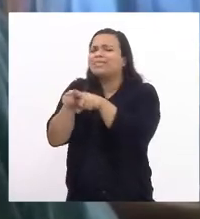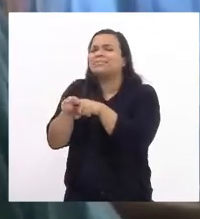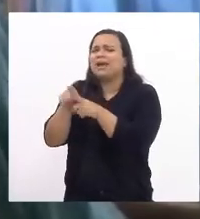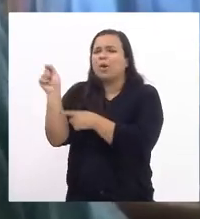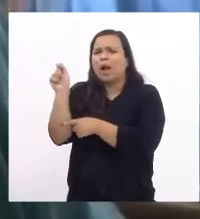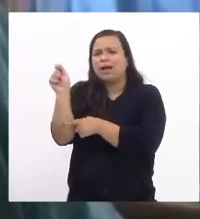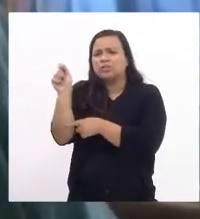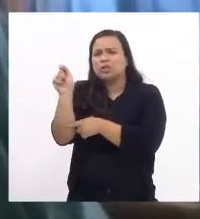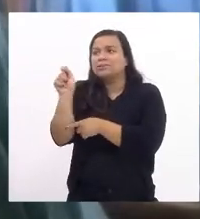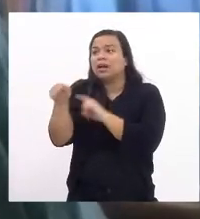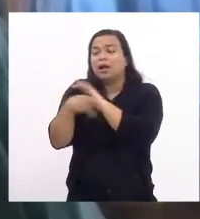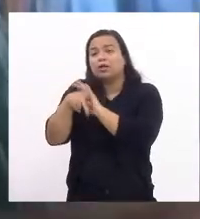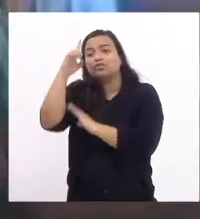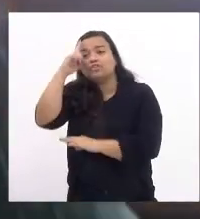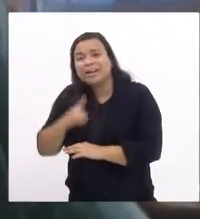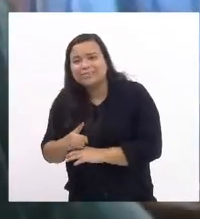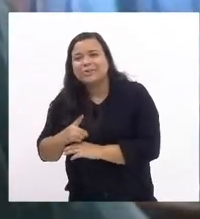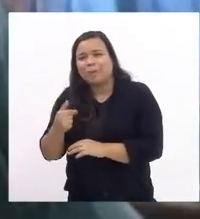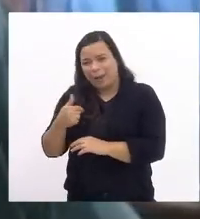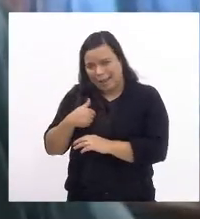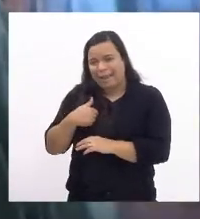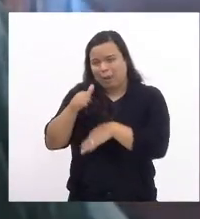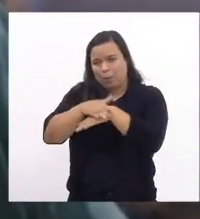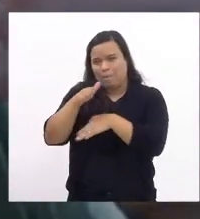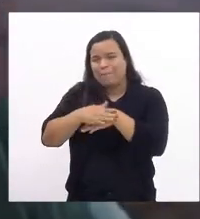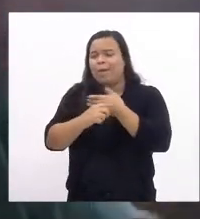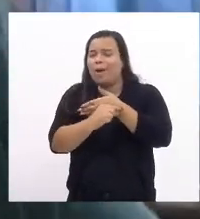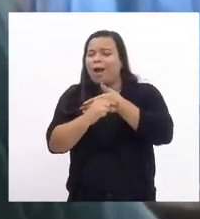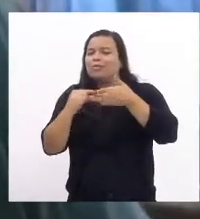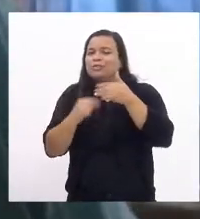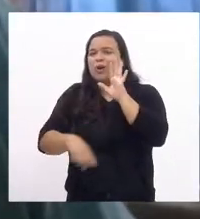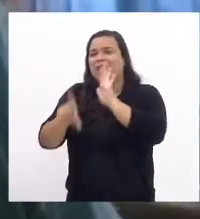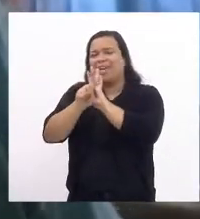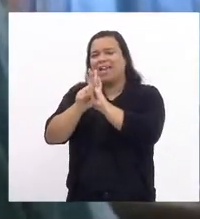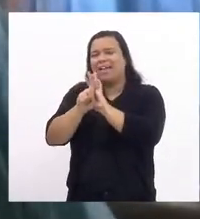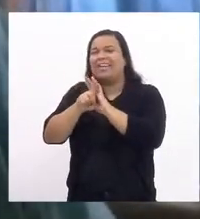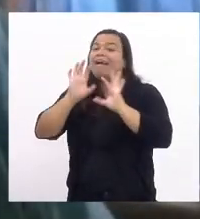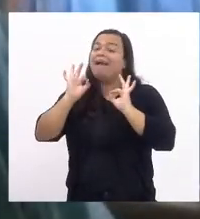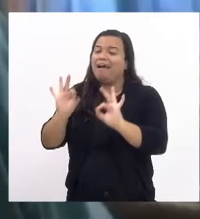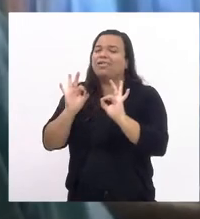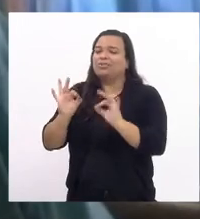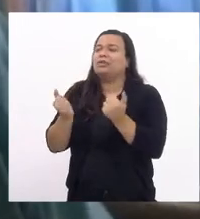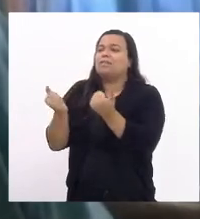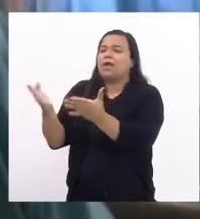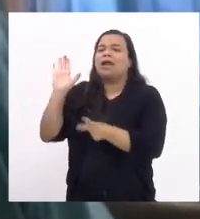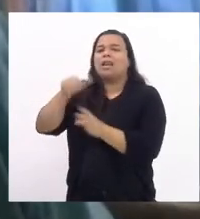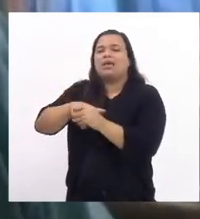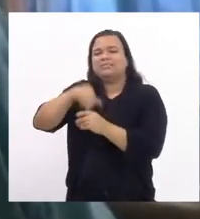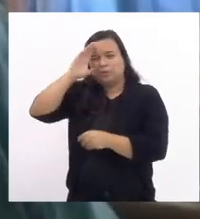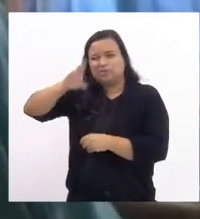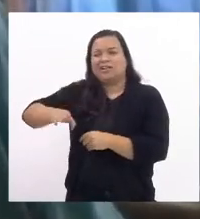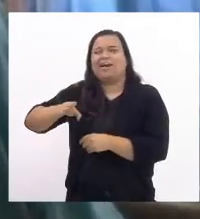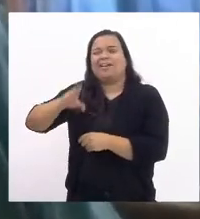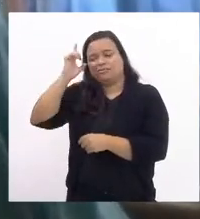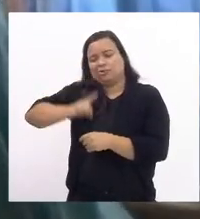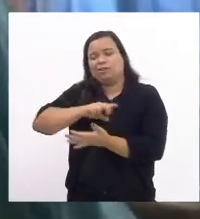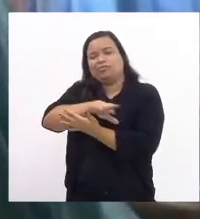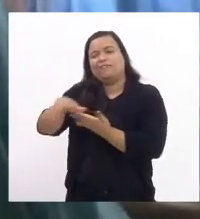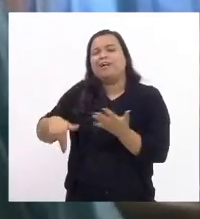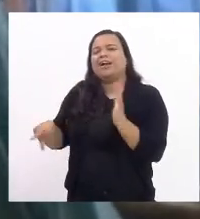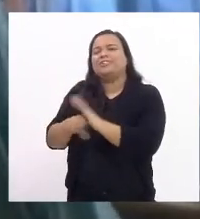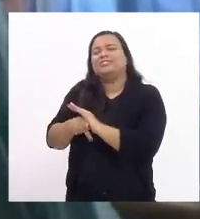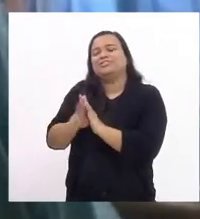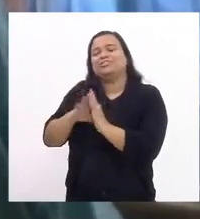Associação dos Diretores, sou autor da lei que garantiu a eleição direta para os diretores das escolas públicas. Sei o que